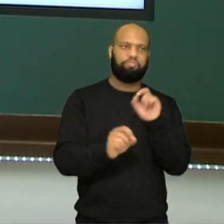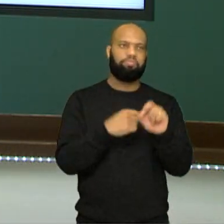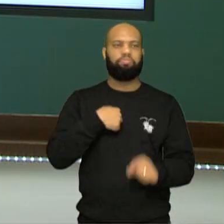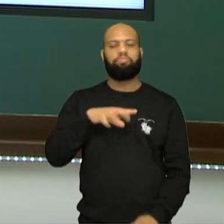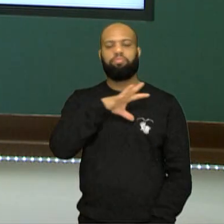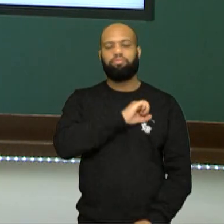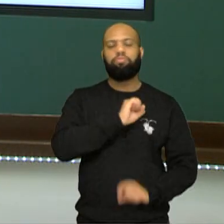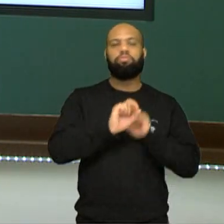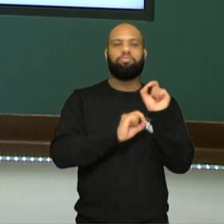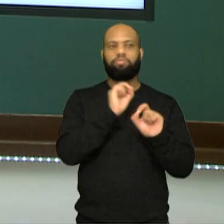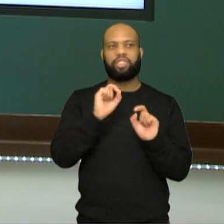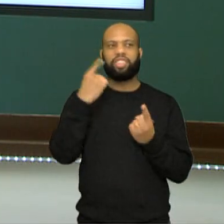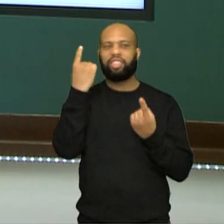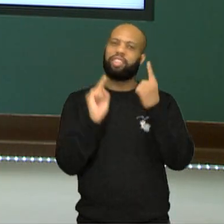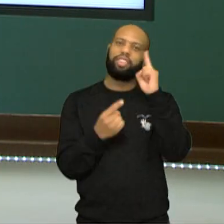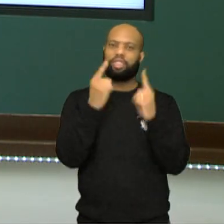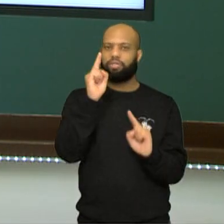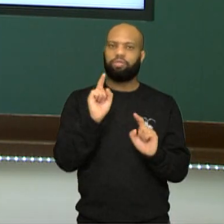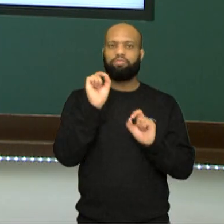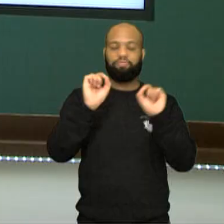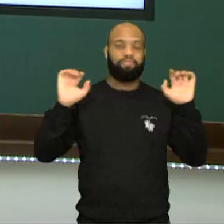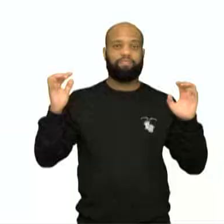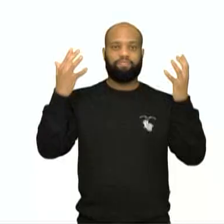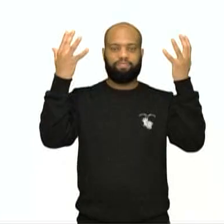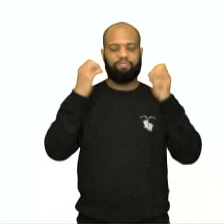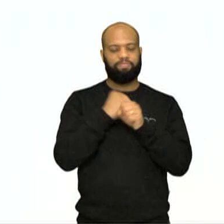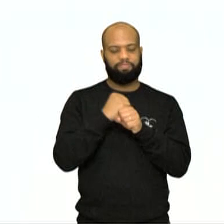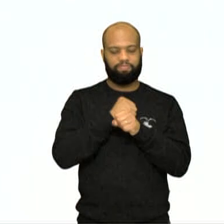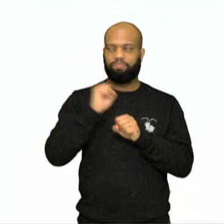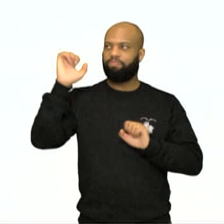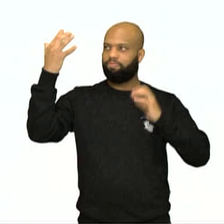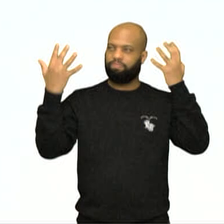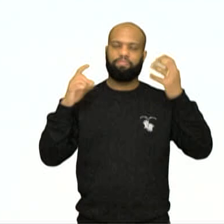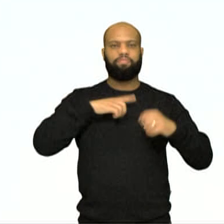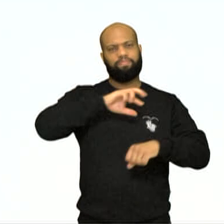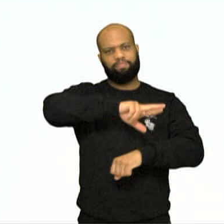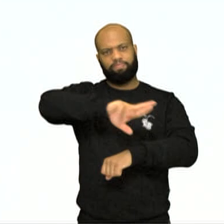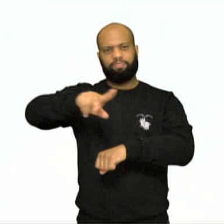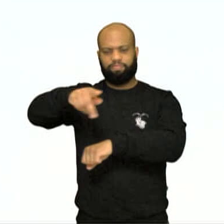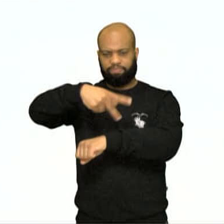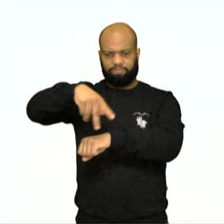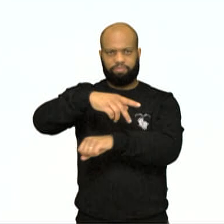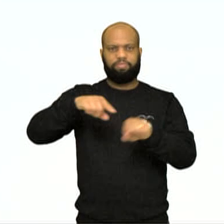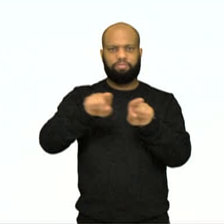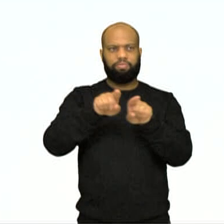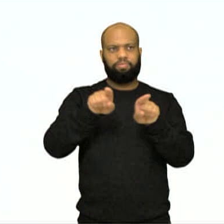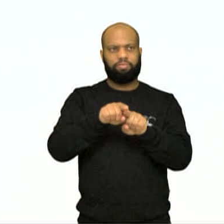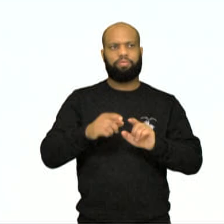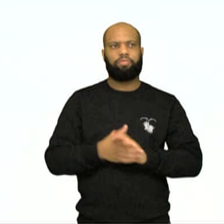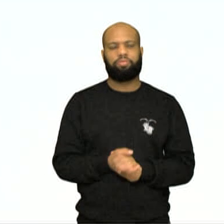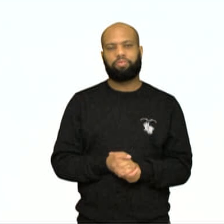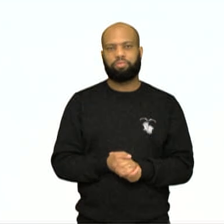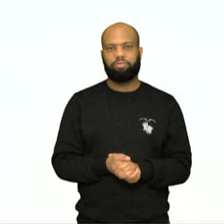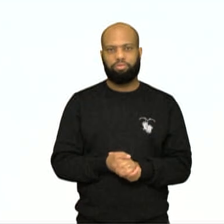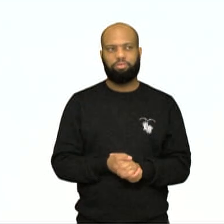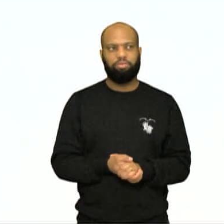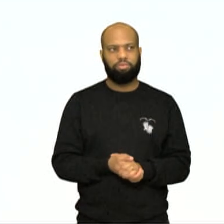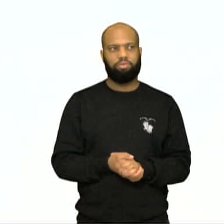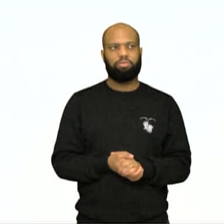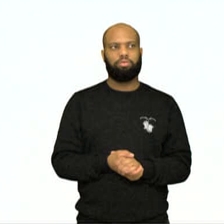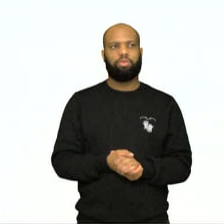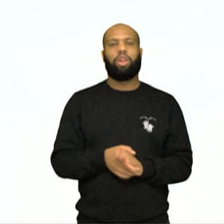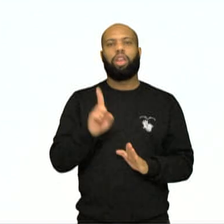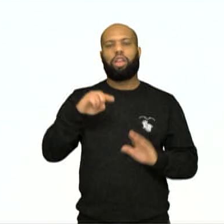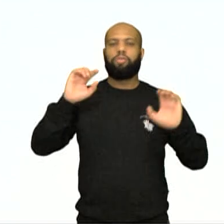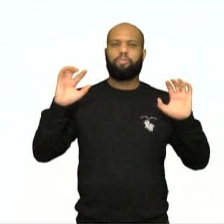que é o Carnaval. Carnaval é um evento anual que acontece em diversos países, né? A festa da carne, etc., né? Que é uma festa,